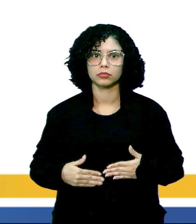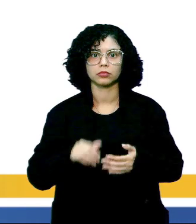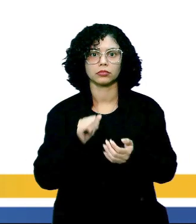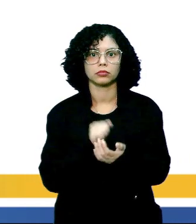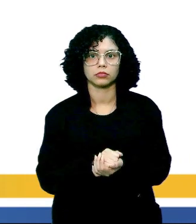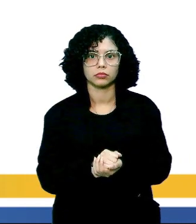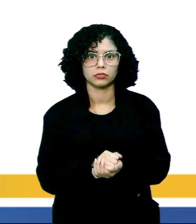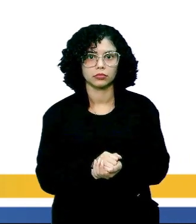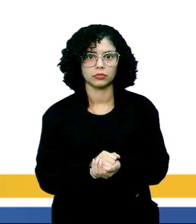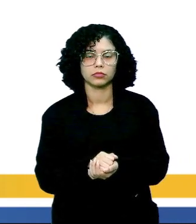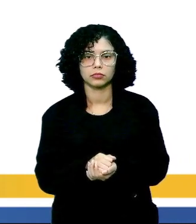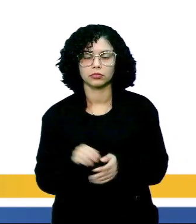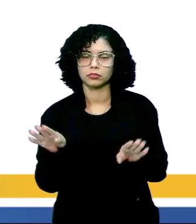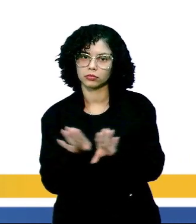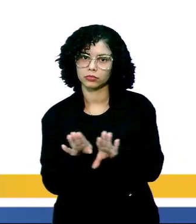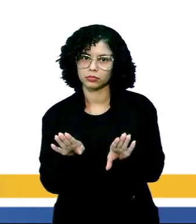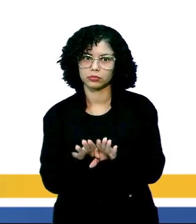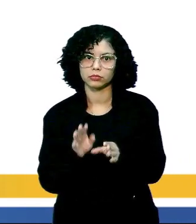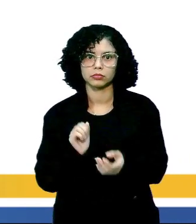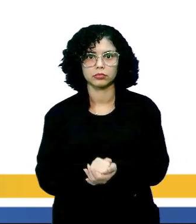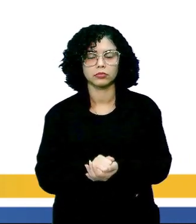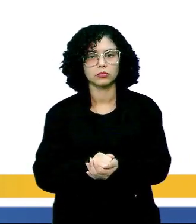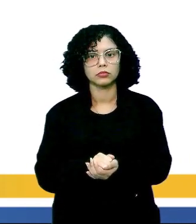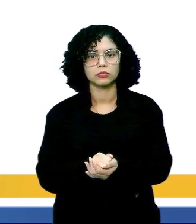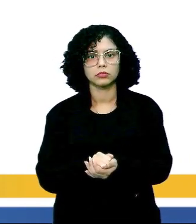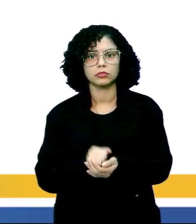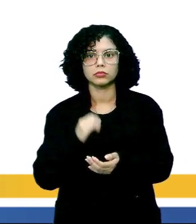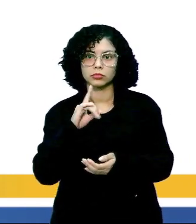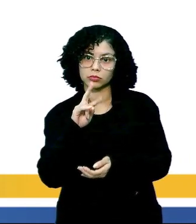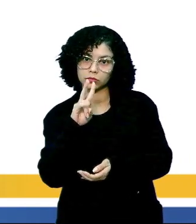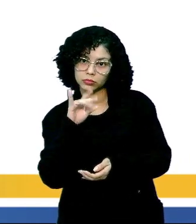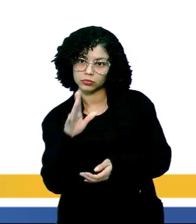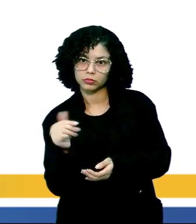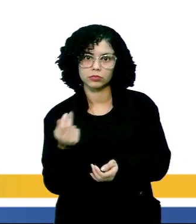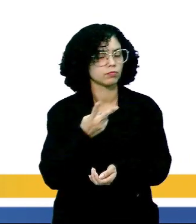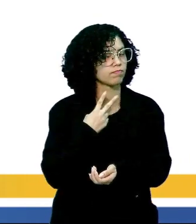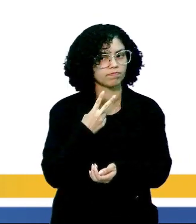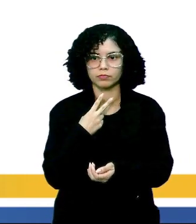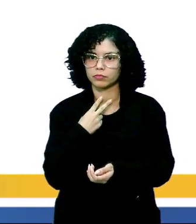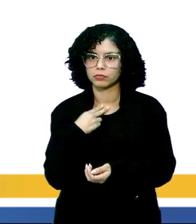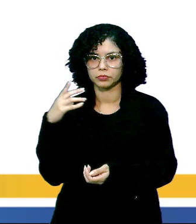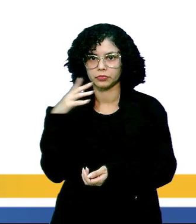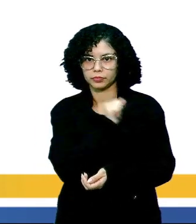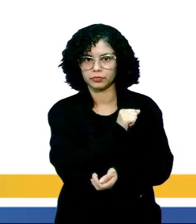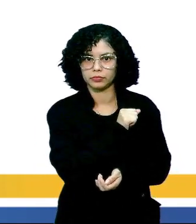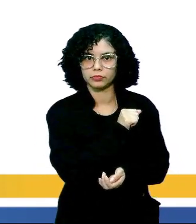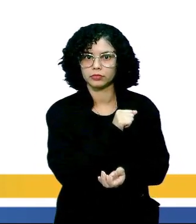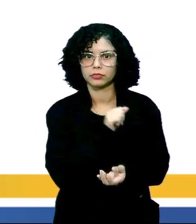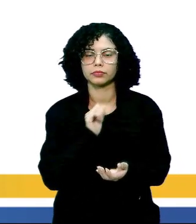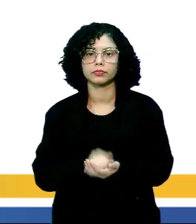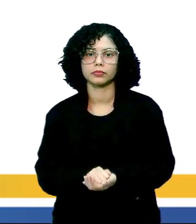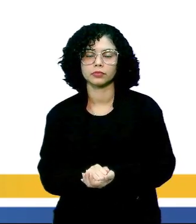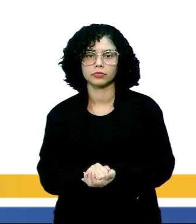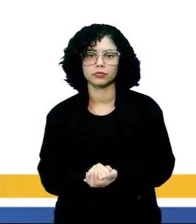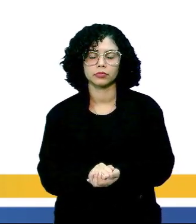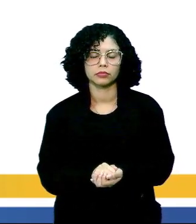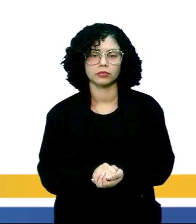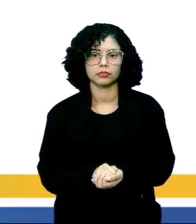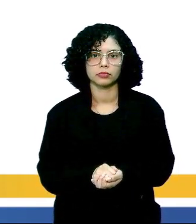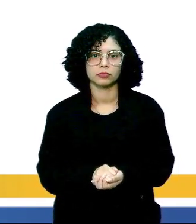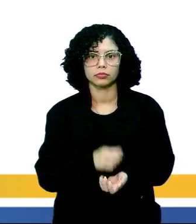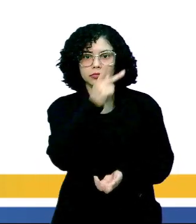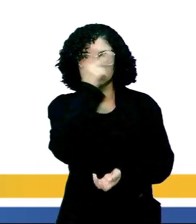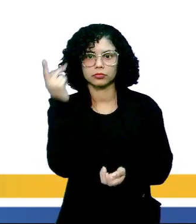física. Temos também consultas compulsivas, não importantes ou urgentes.